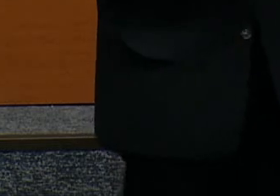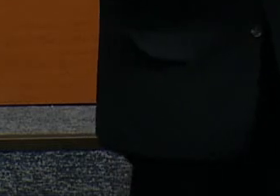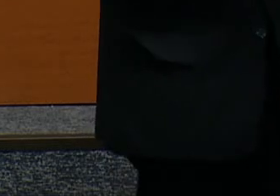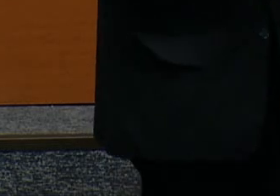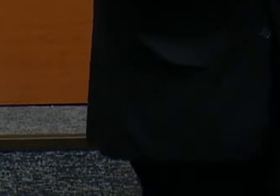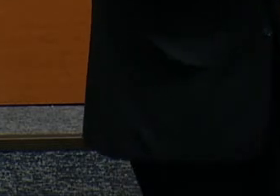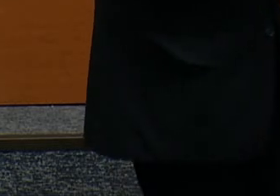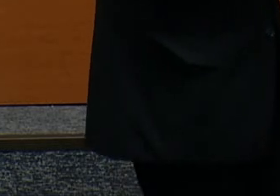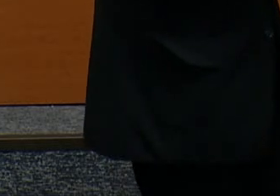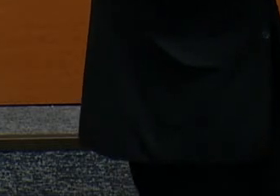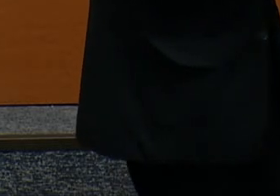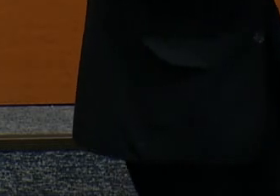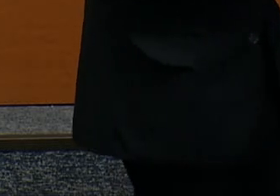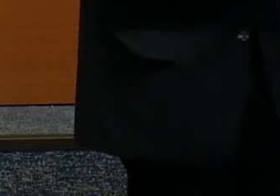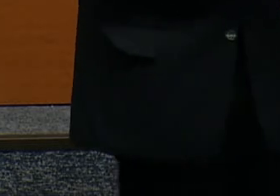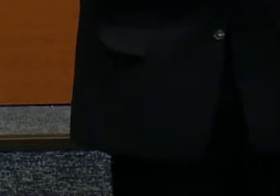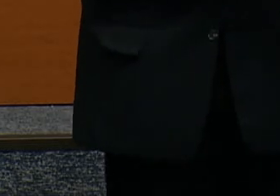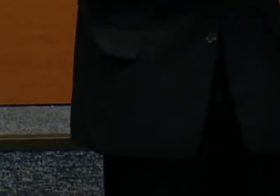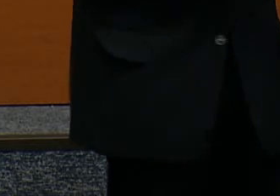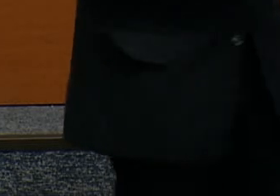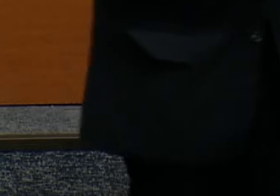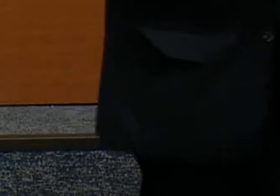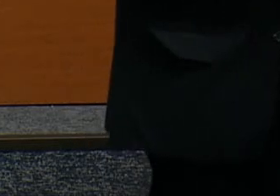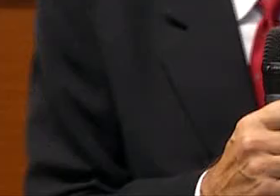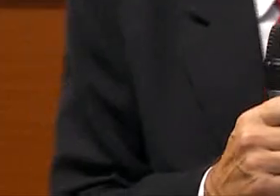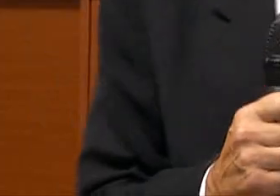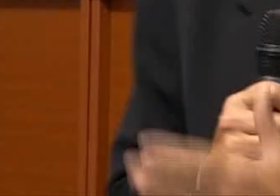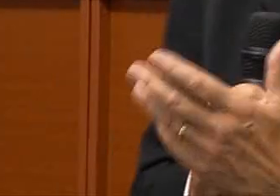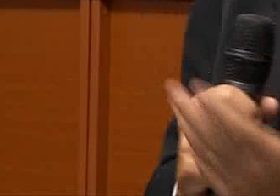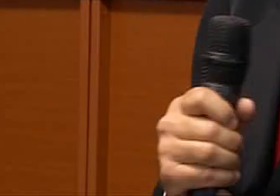sorocabanos, apesar de não morar aqui. Até aprendemos a torcer pelo